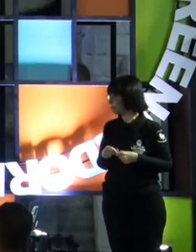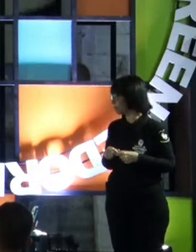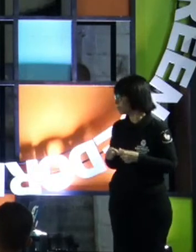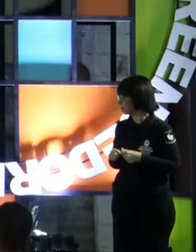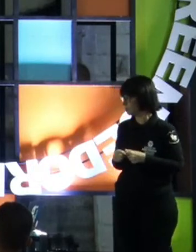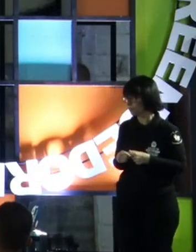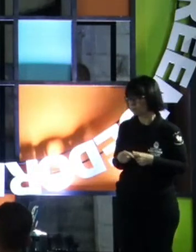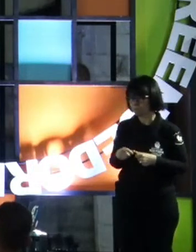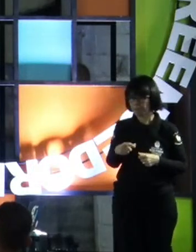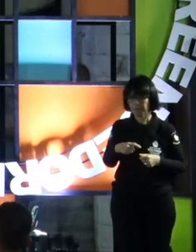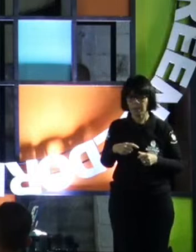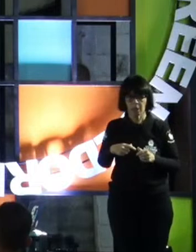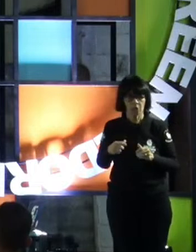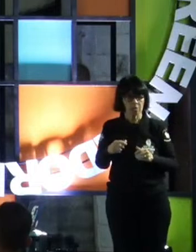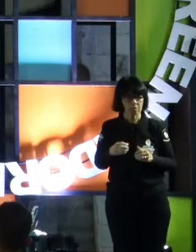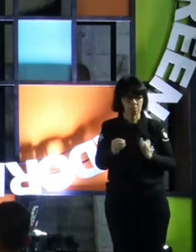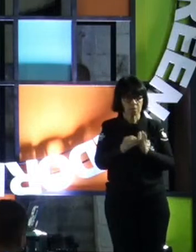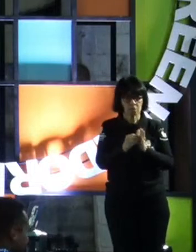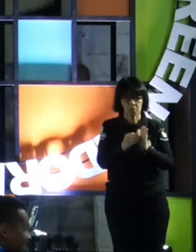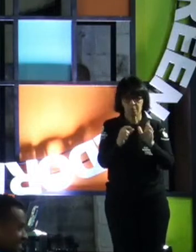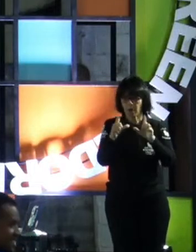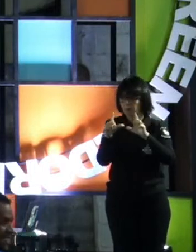eu. Estou com tempo mesmo.